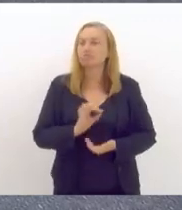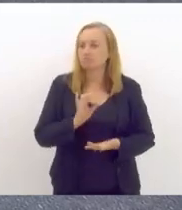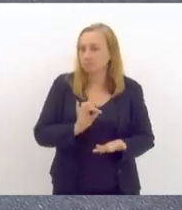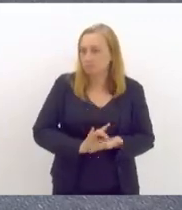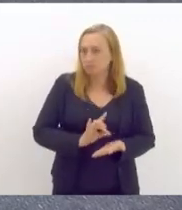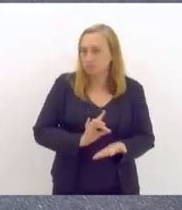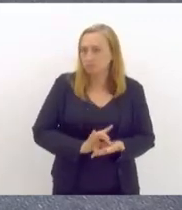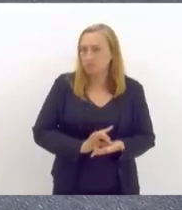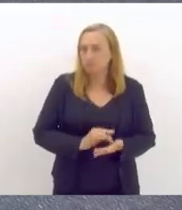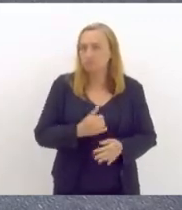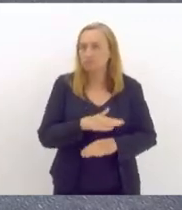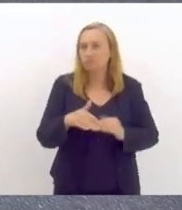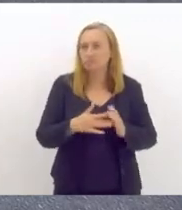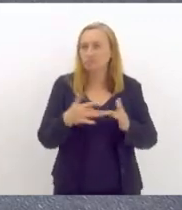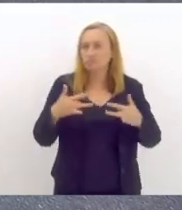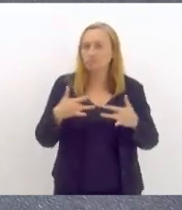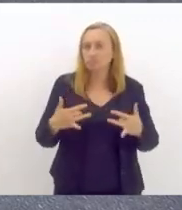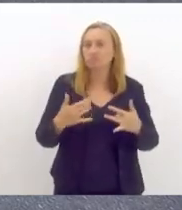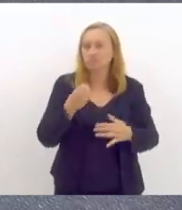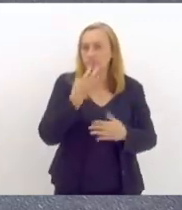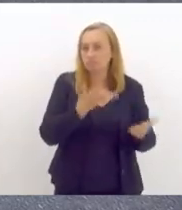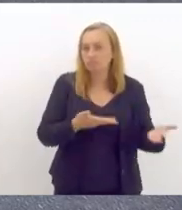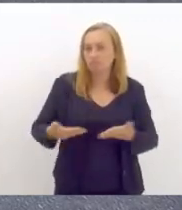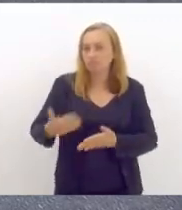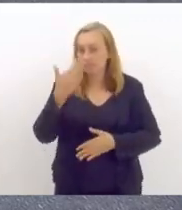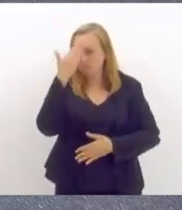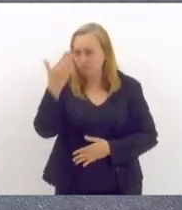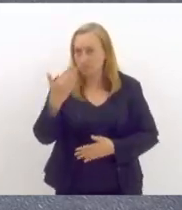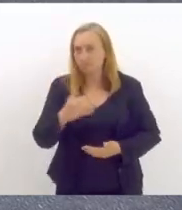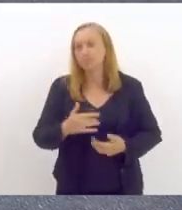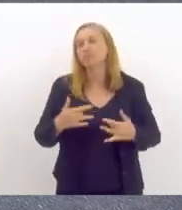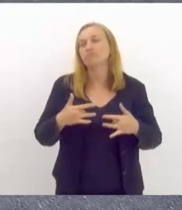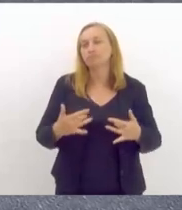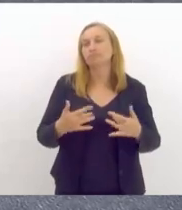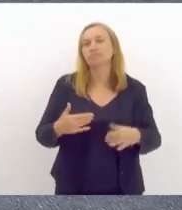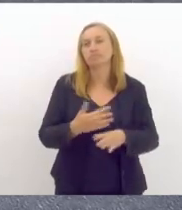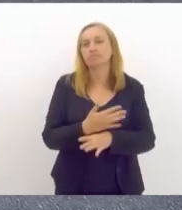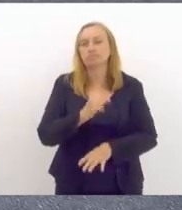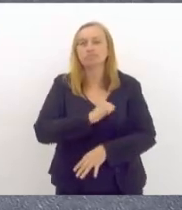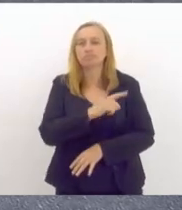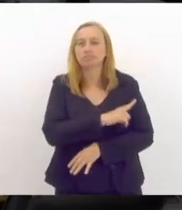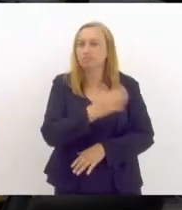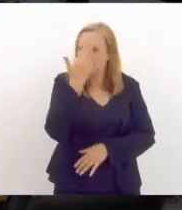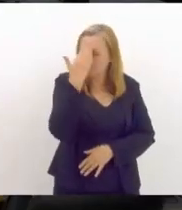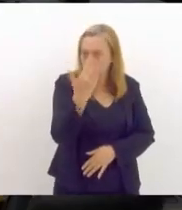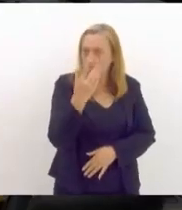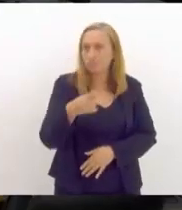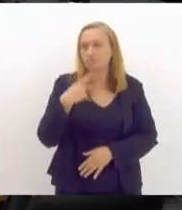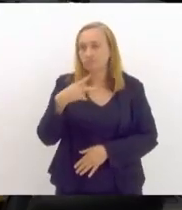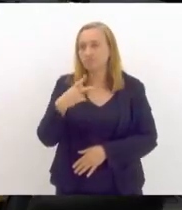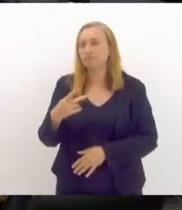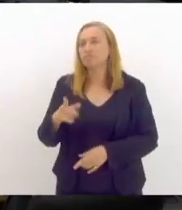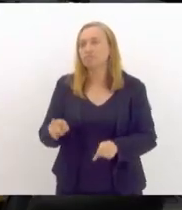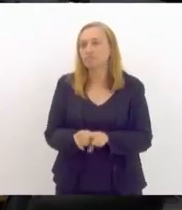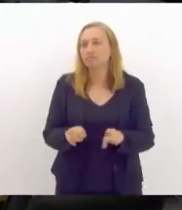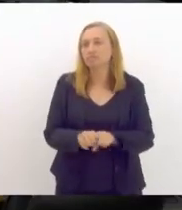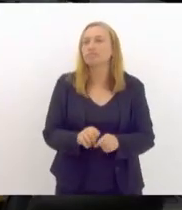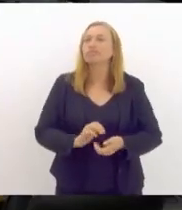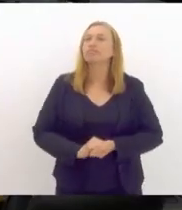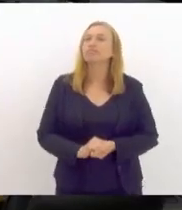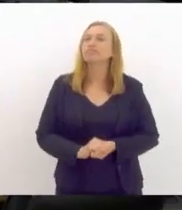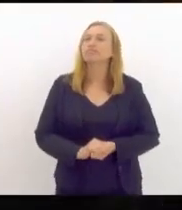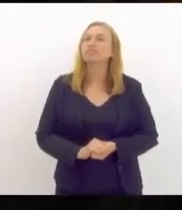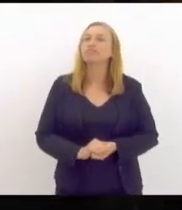e toda a solidariedade é bem-vinda obrigado aí pela solidariedade a cidade de São Gonçalo Valeu muito obrigado também pelas palavras me conforme bastante